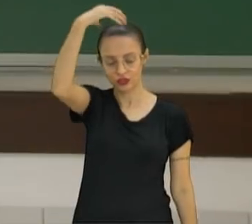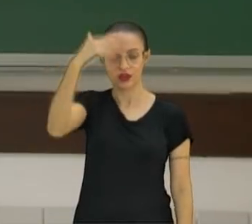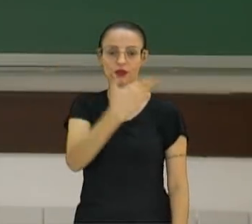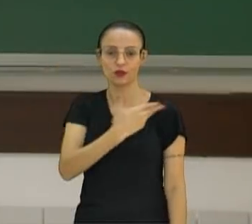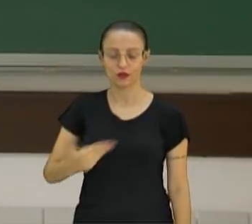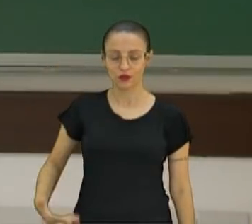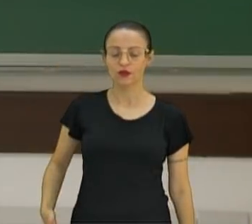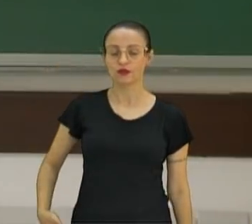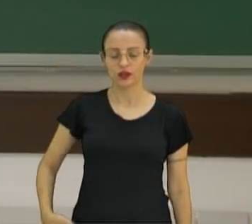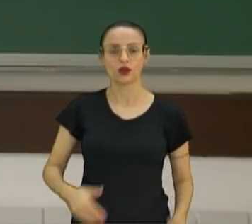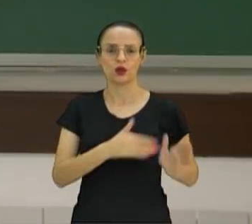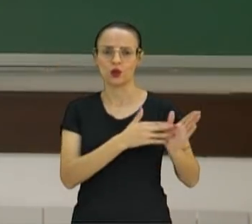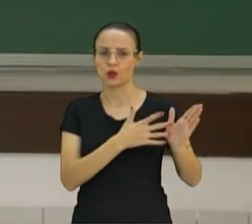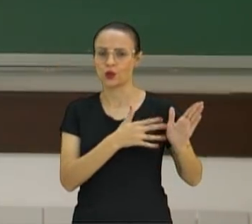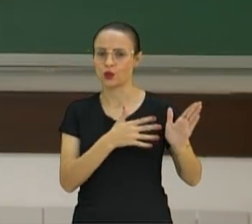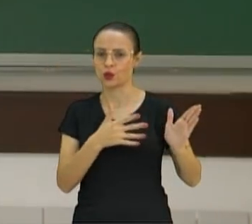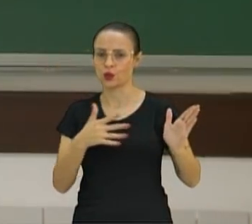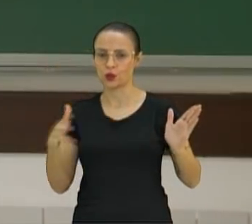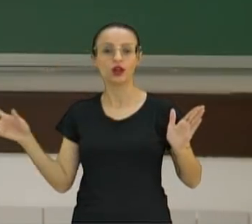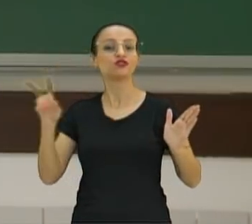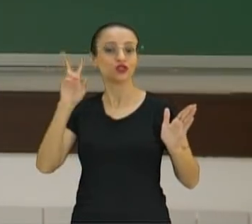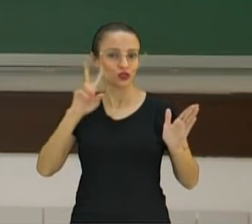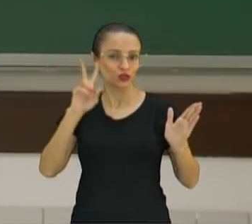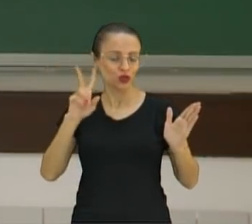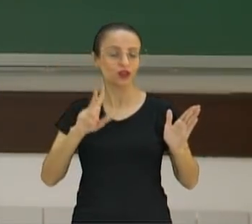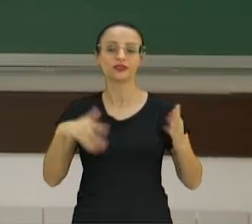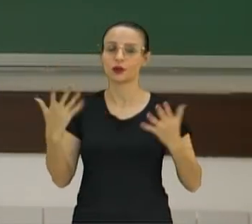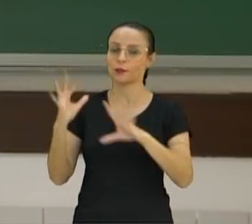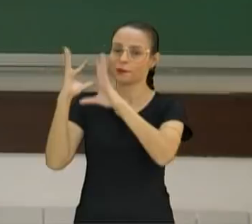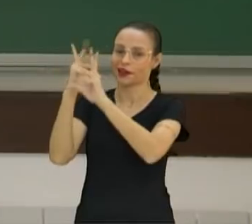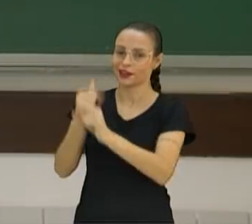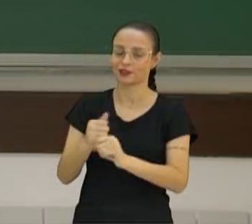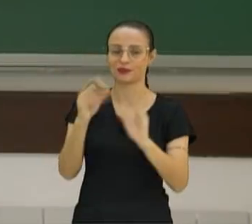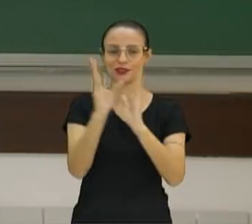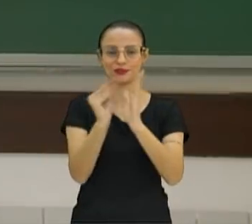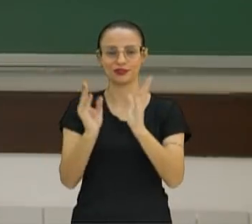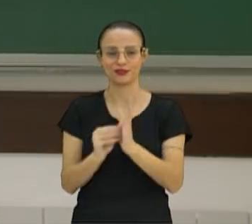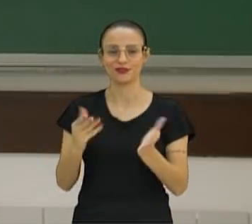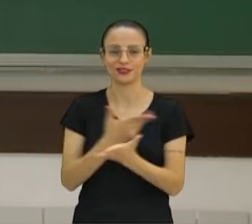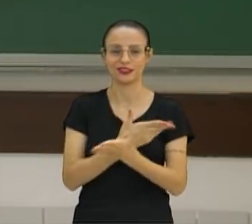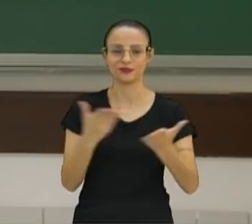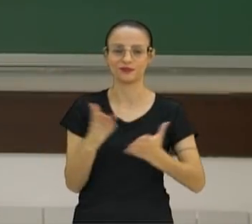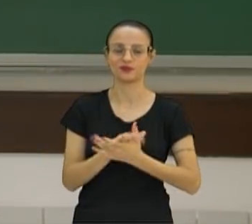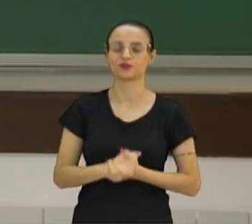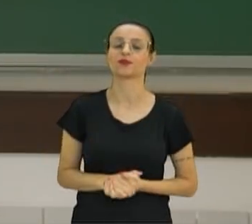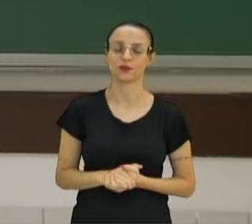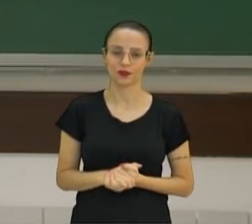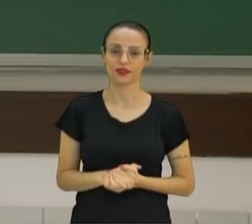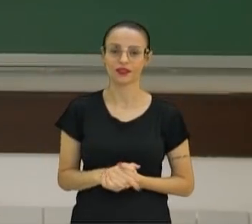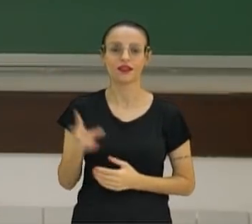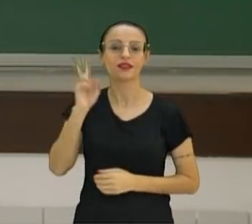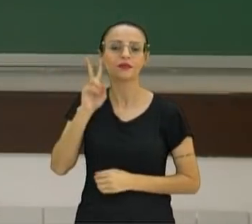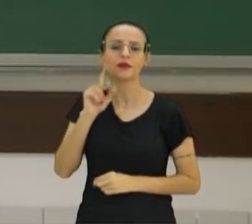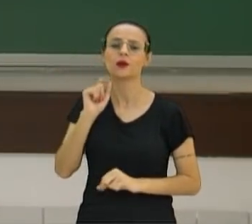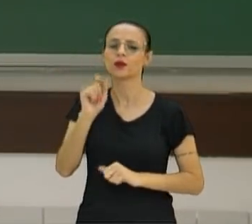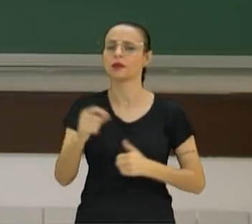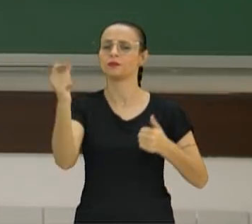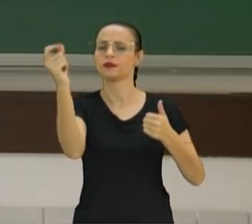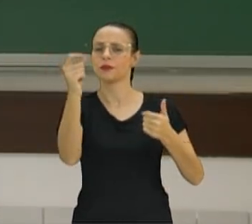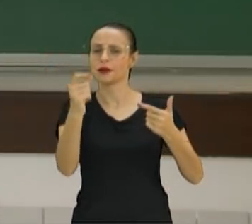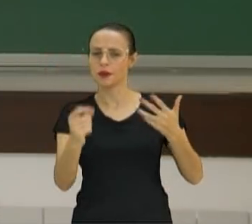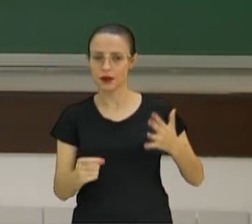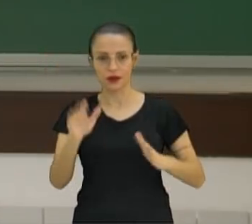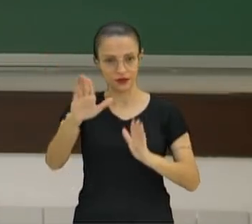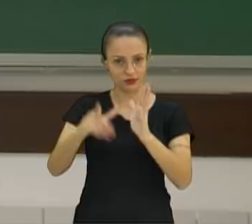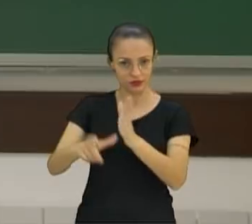bem extenso para a gente fazer essa retomada de conteúdos com vocês, né? Vamos relembrar alguns aspectos antes da gente